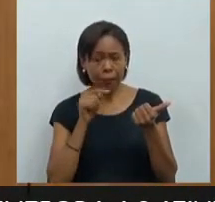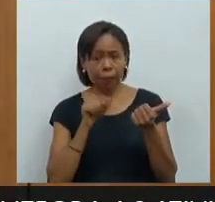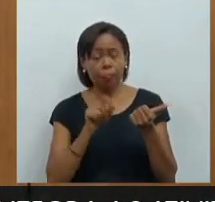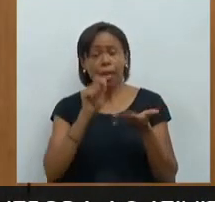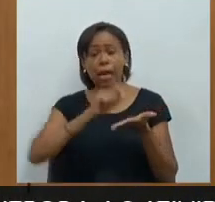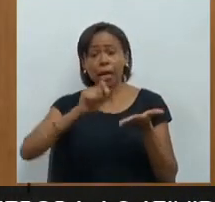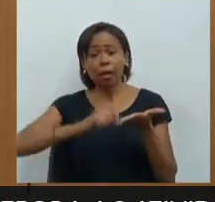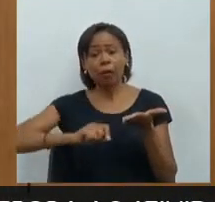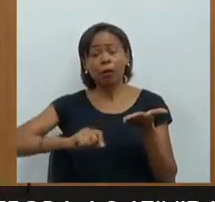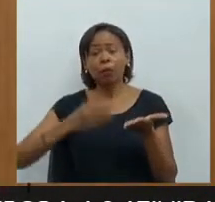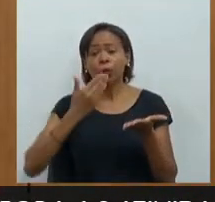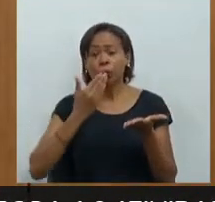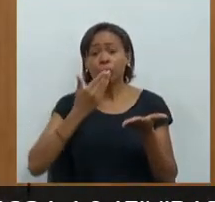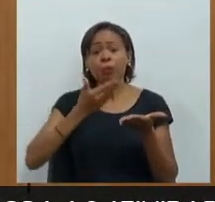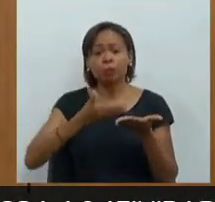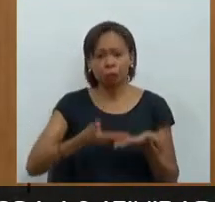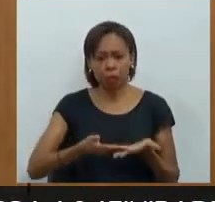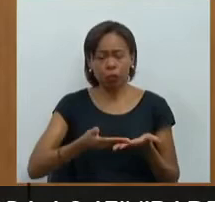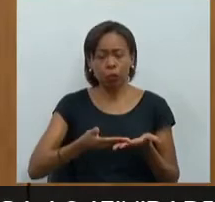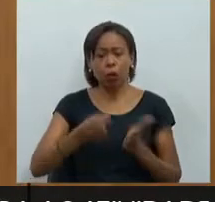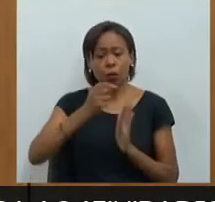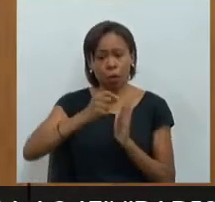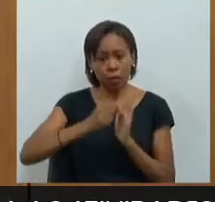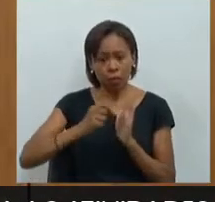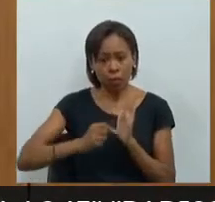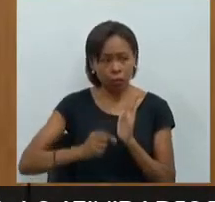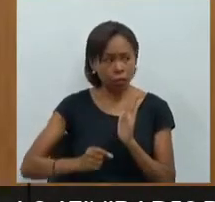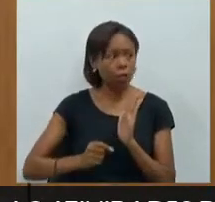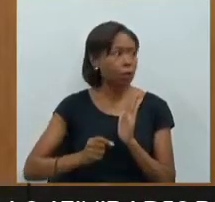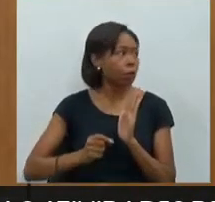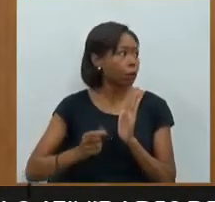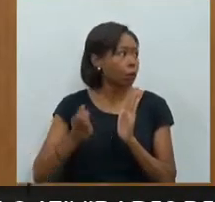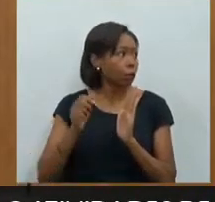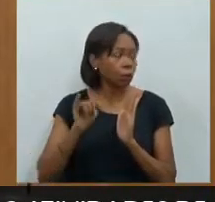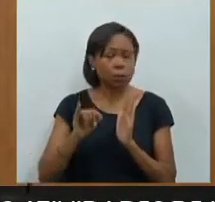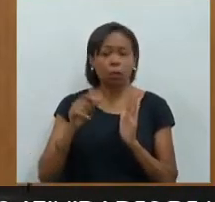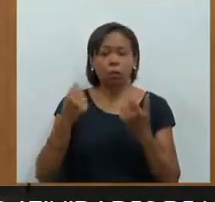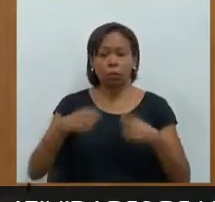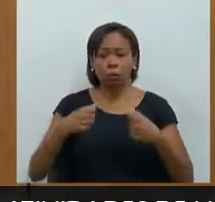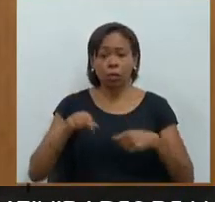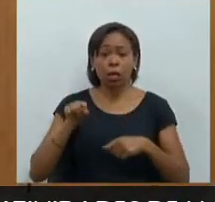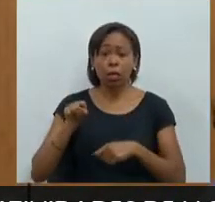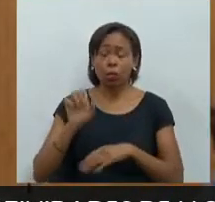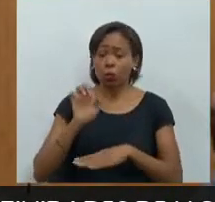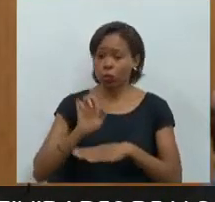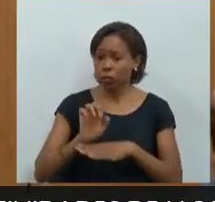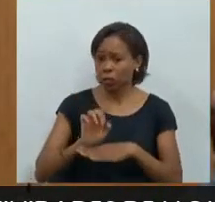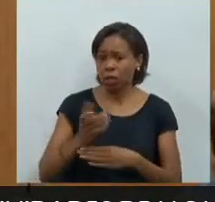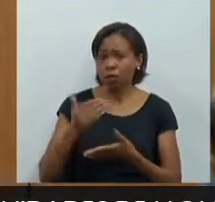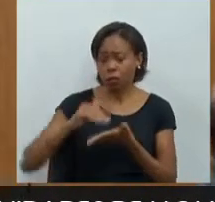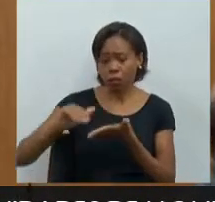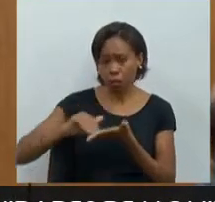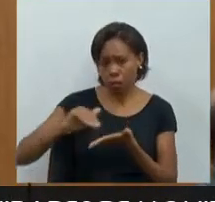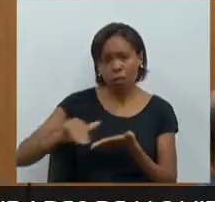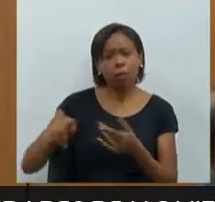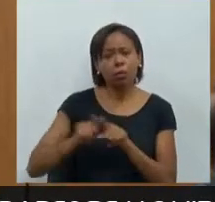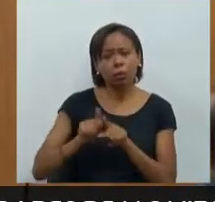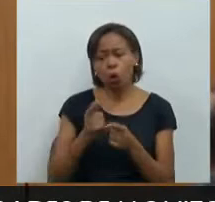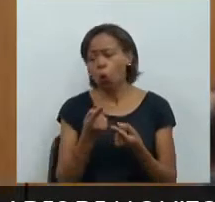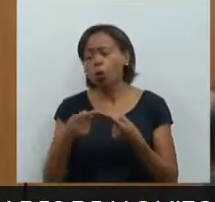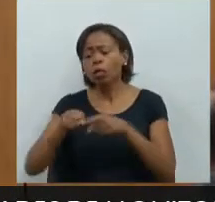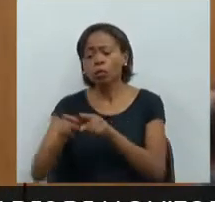um requerimento da oportunização do Estado, da SEDESE, e a gente buscar outros parceiros também,